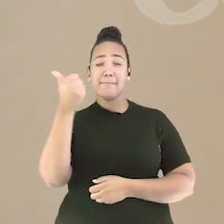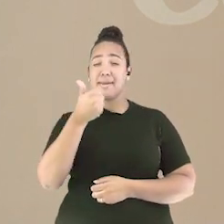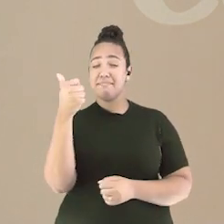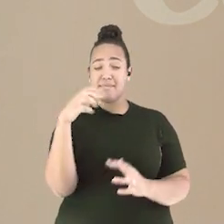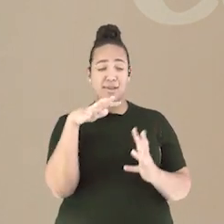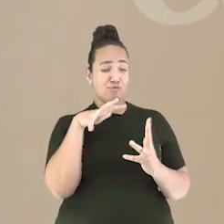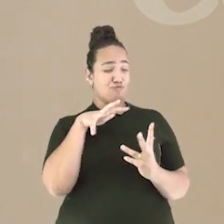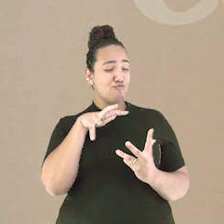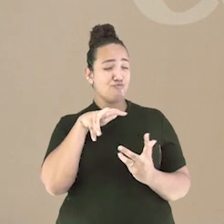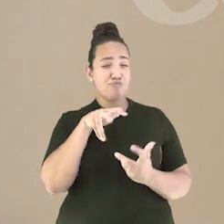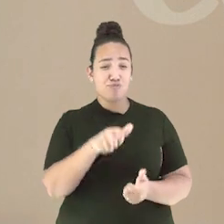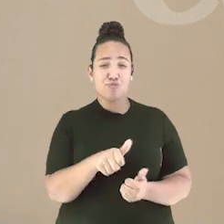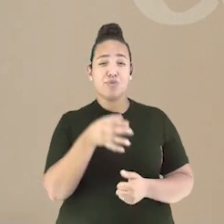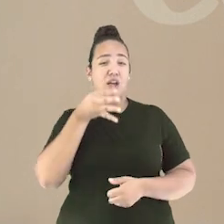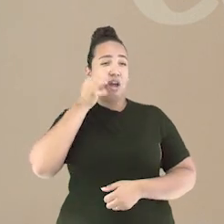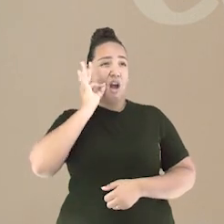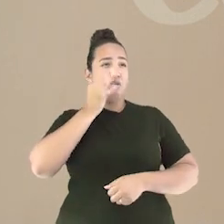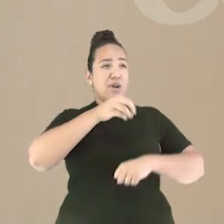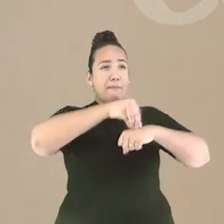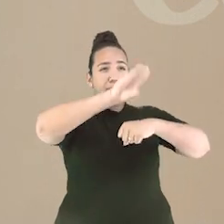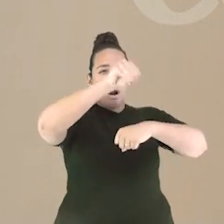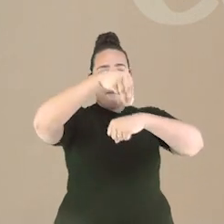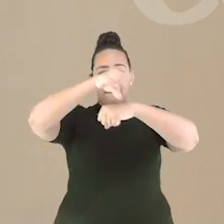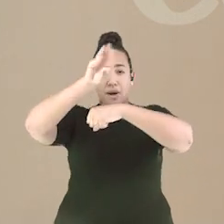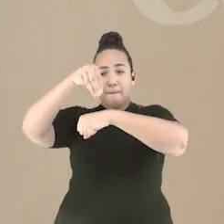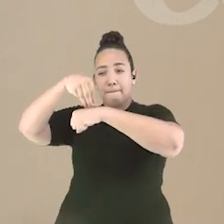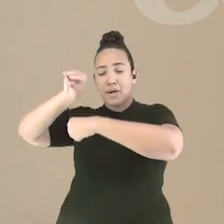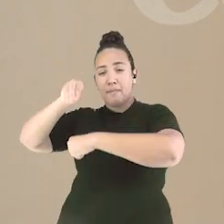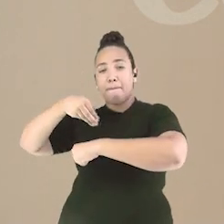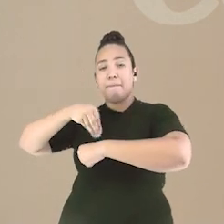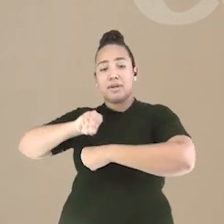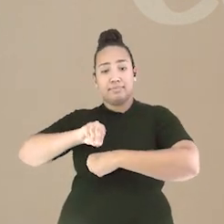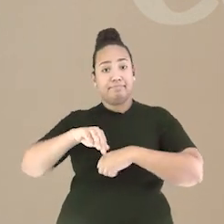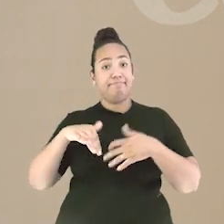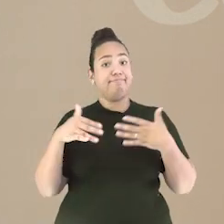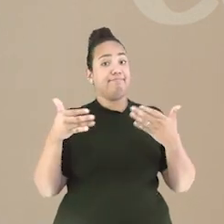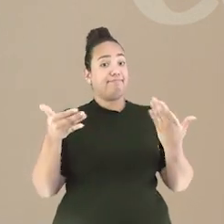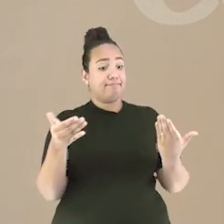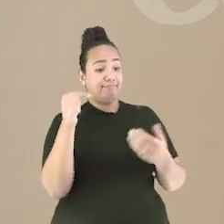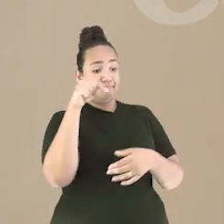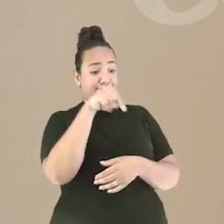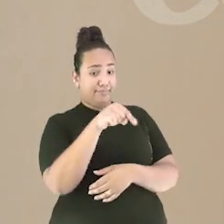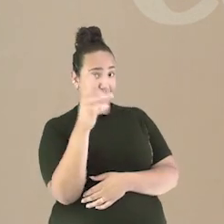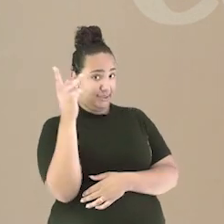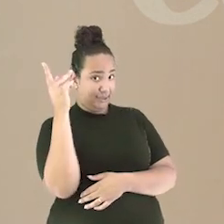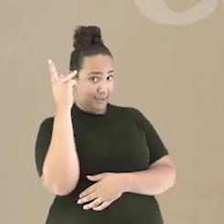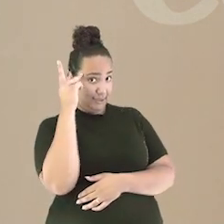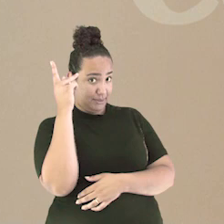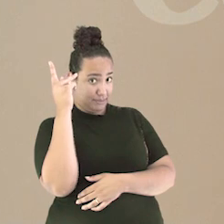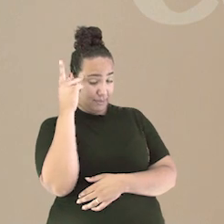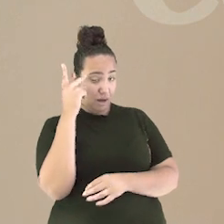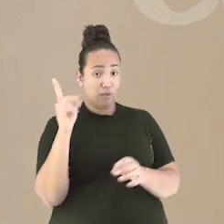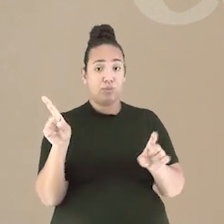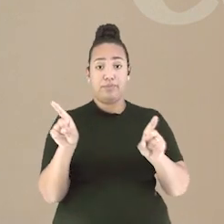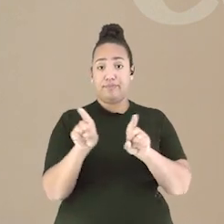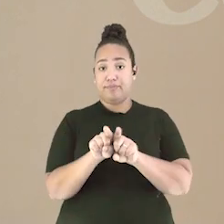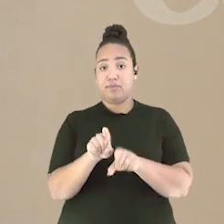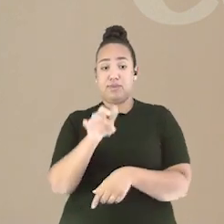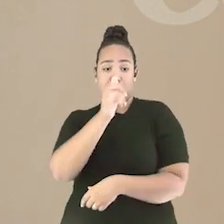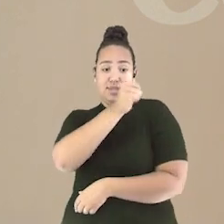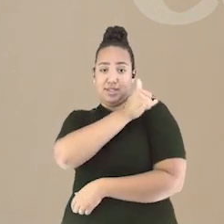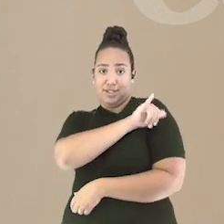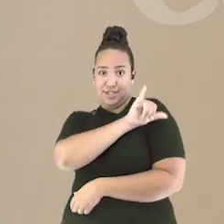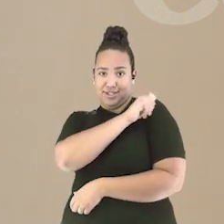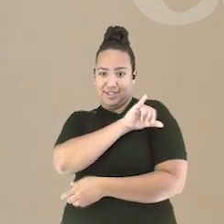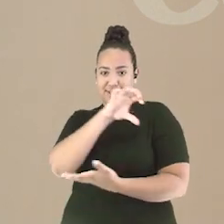país número 1 no mundo em exportação de café. Isso trouxe para São Paulo, que era um grande produtor de café, e para o